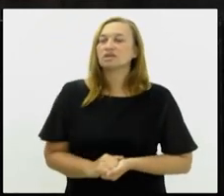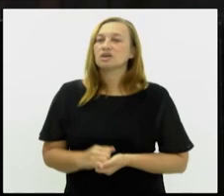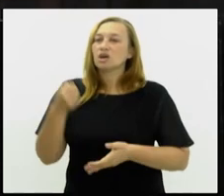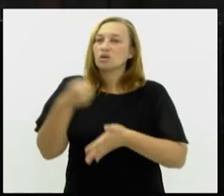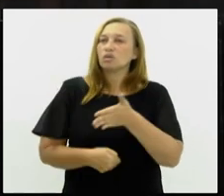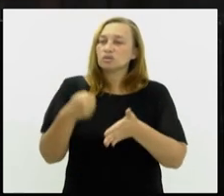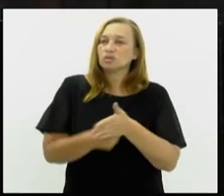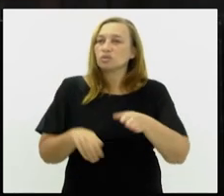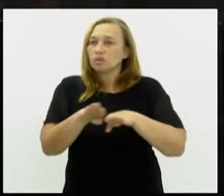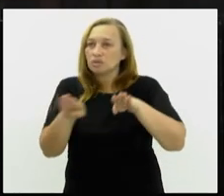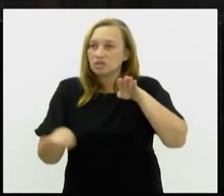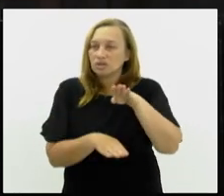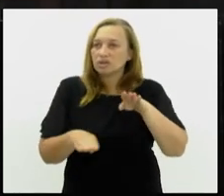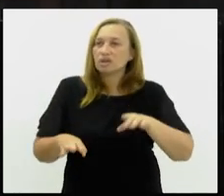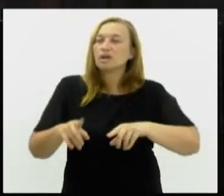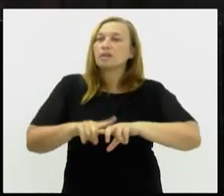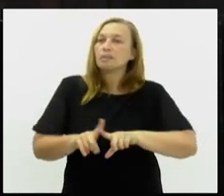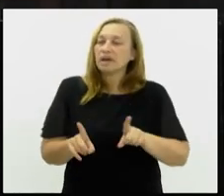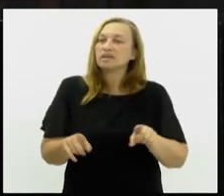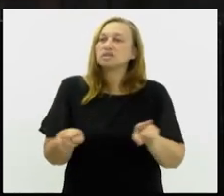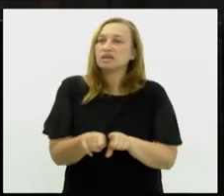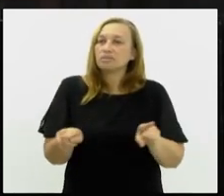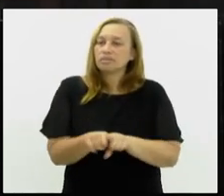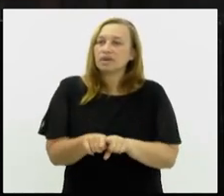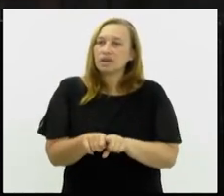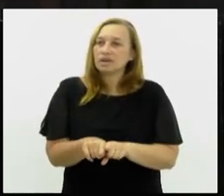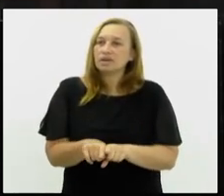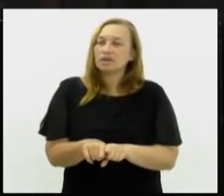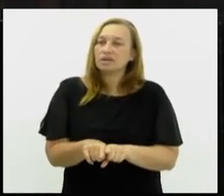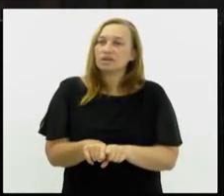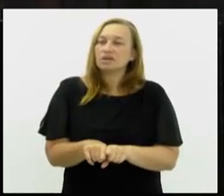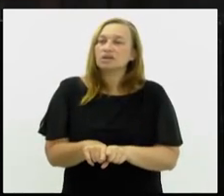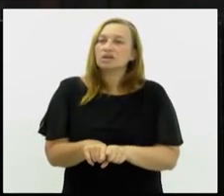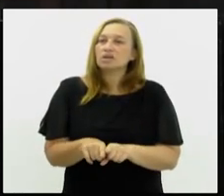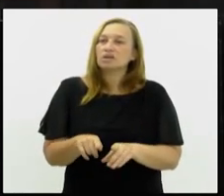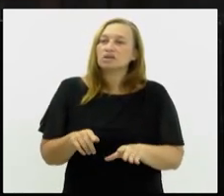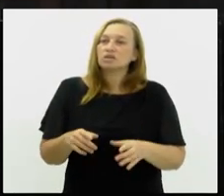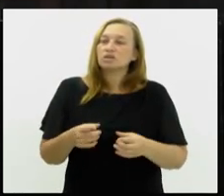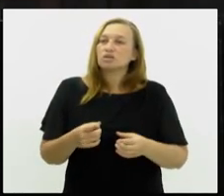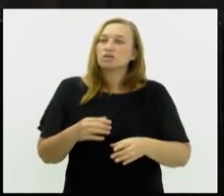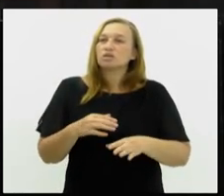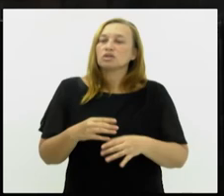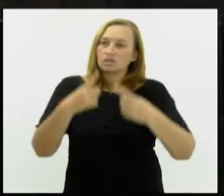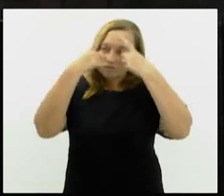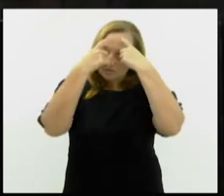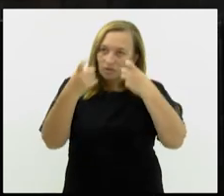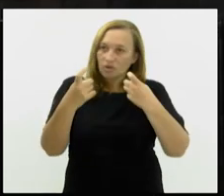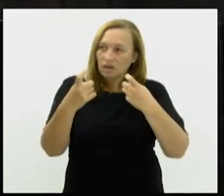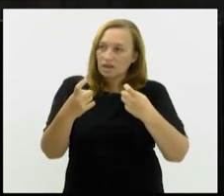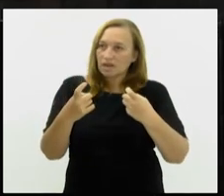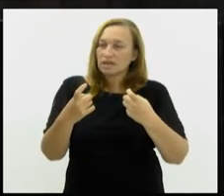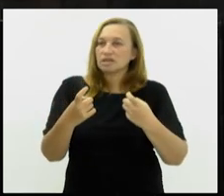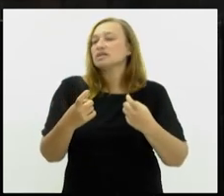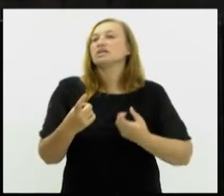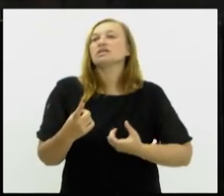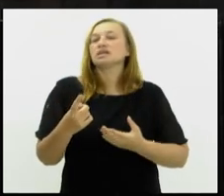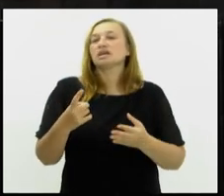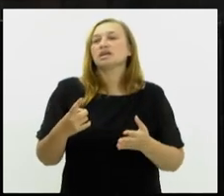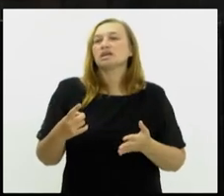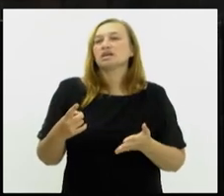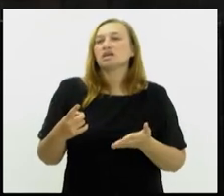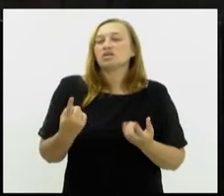contra as desigualdades, mas é presente também naqueles que tentaram violentar, é presente também naqueles que